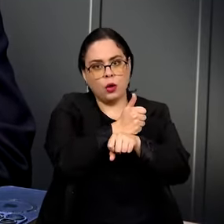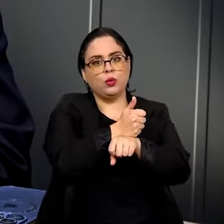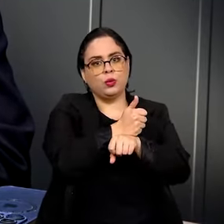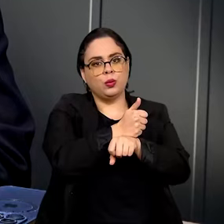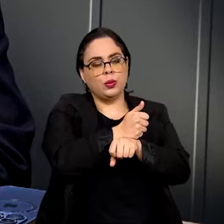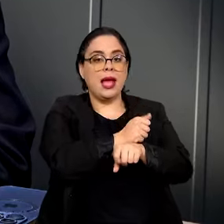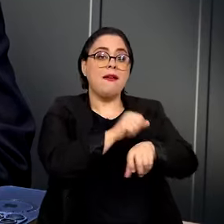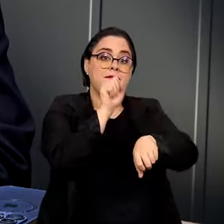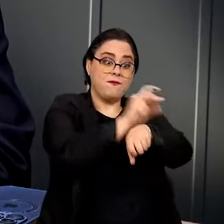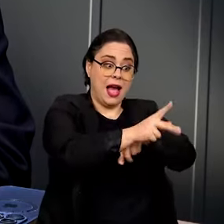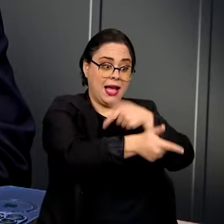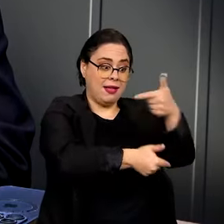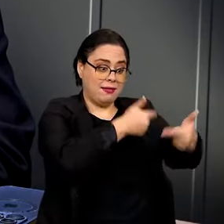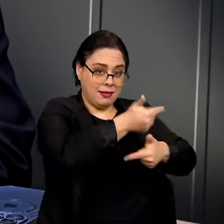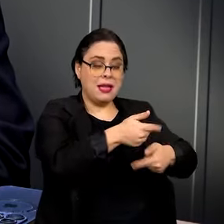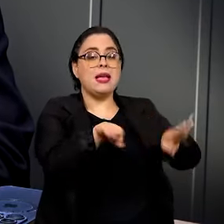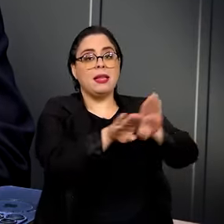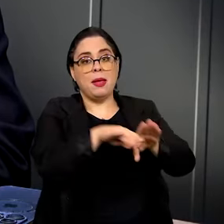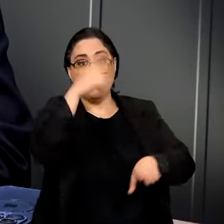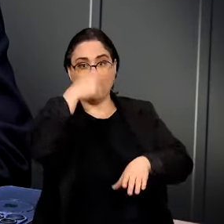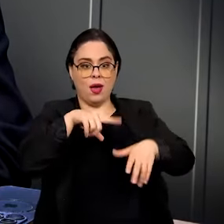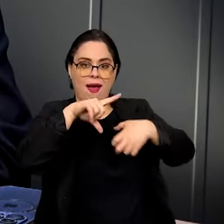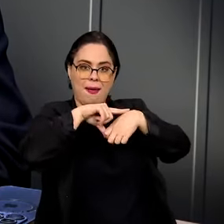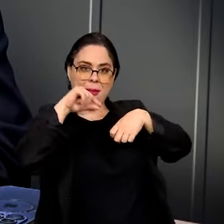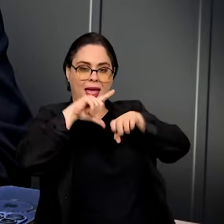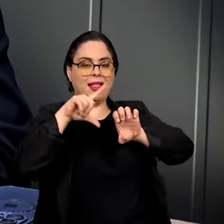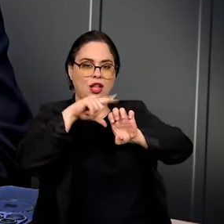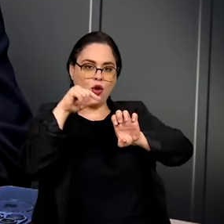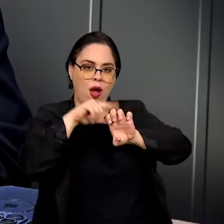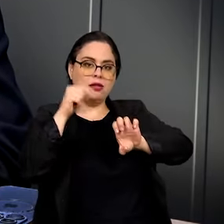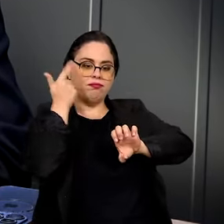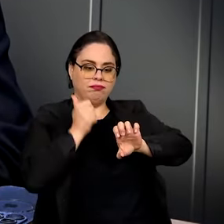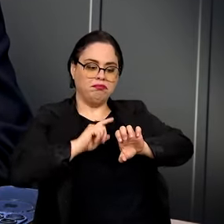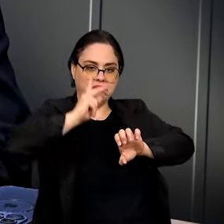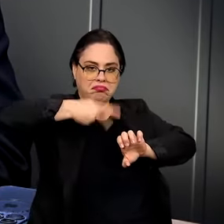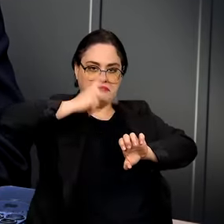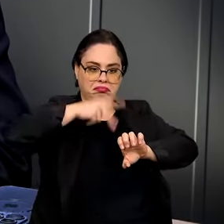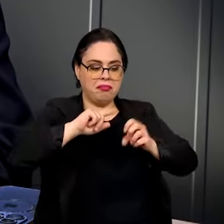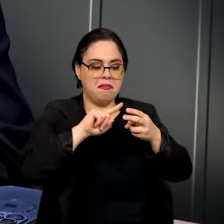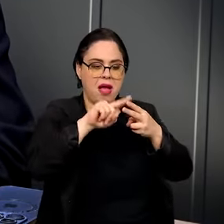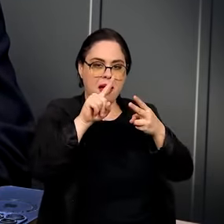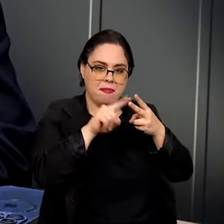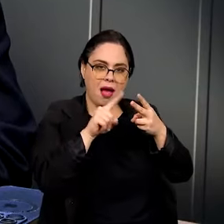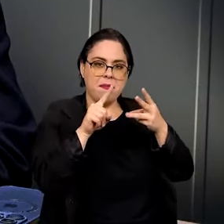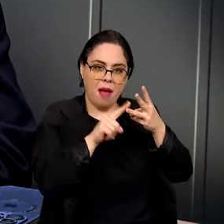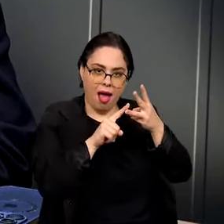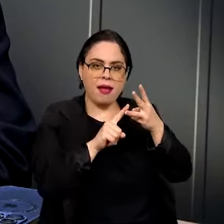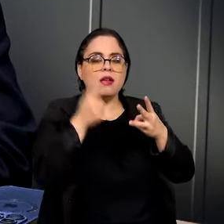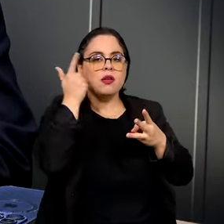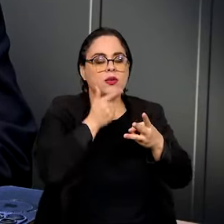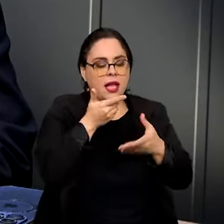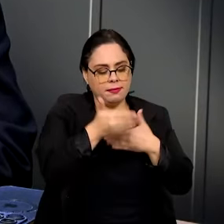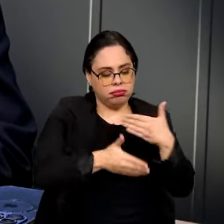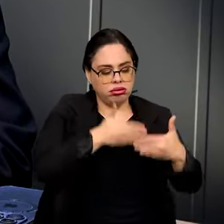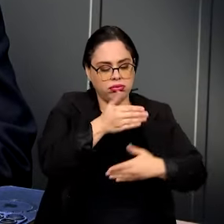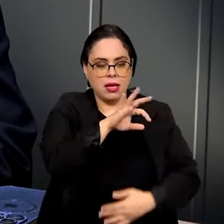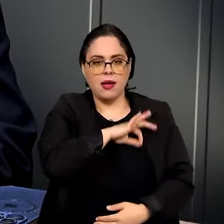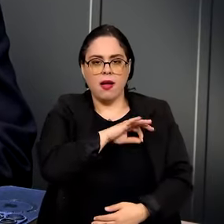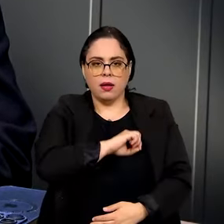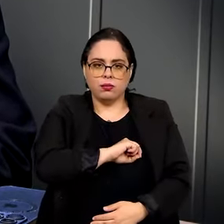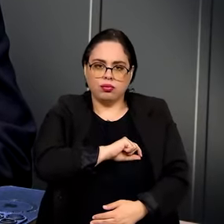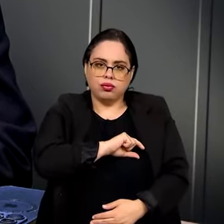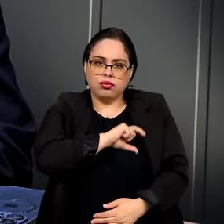qualificação profissional para o emprego e para o empreendedorismo esses três eixos são que vão